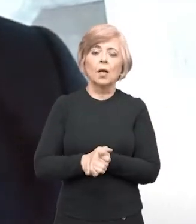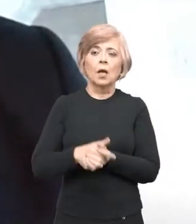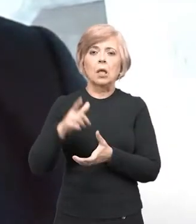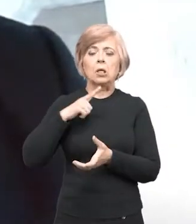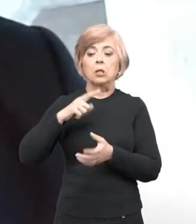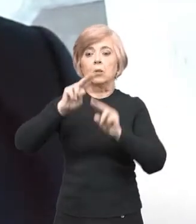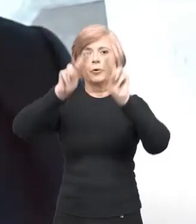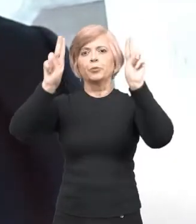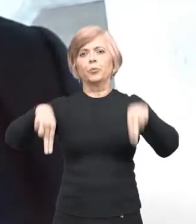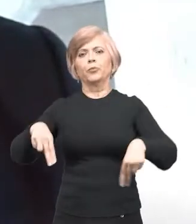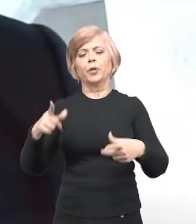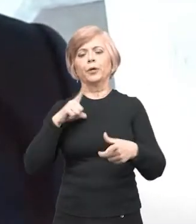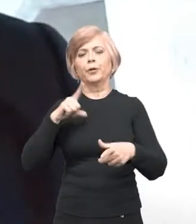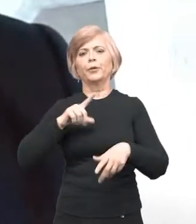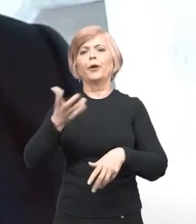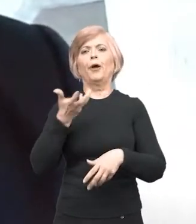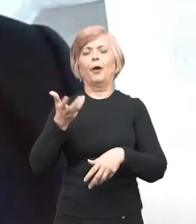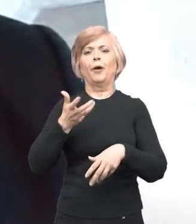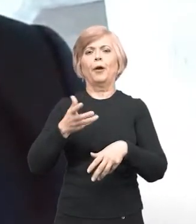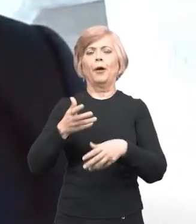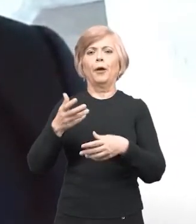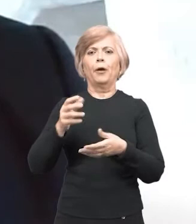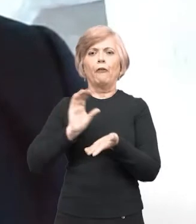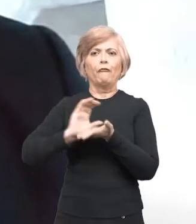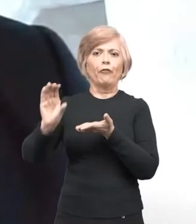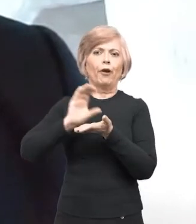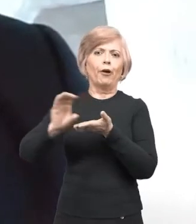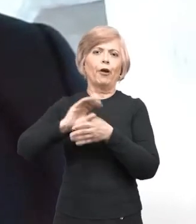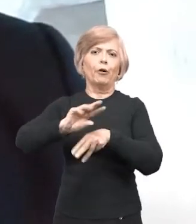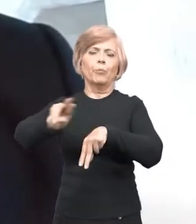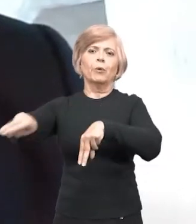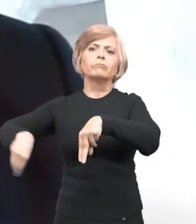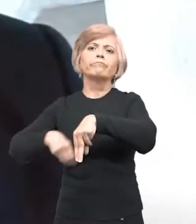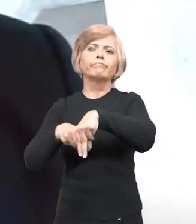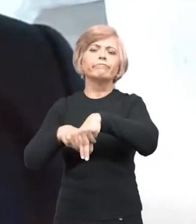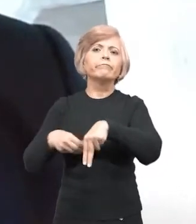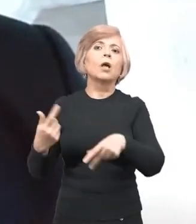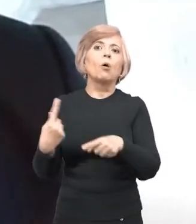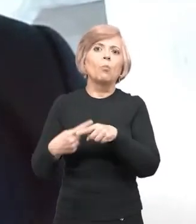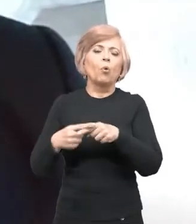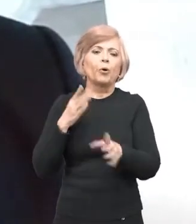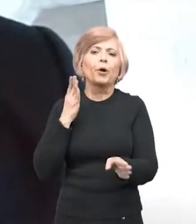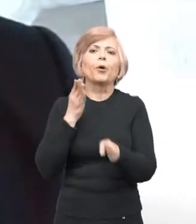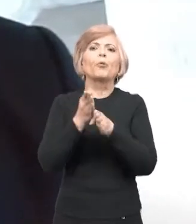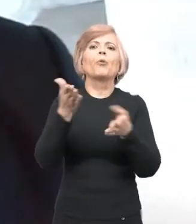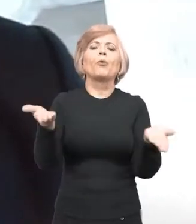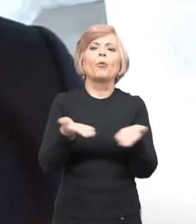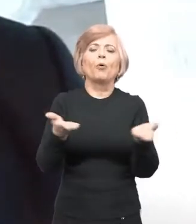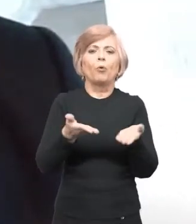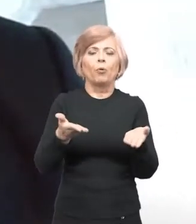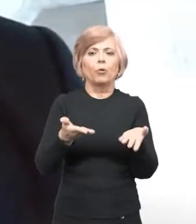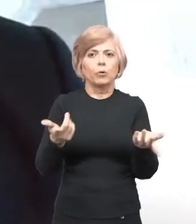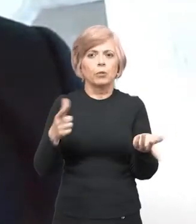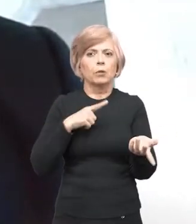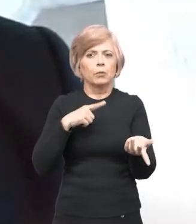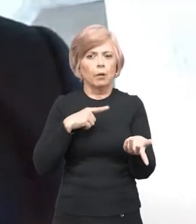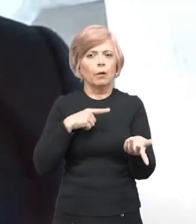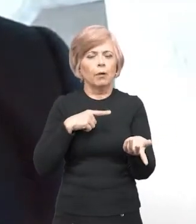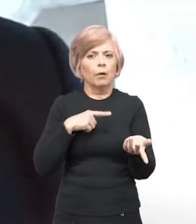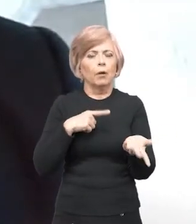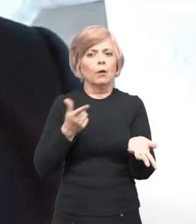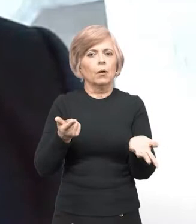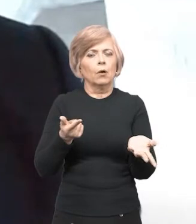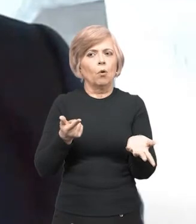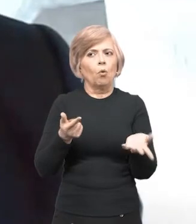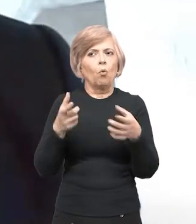aqueles agentes públicos que insistem em desviar, hoje podem encontrar na atribuição originária do Procurador-Geral,